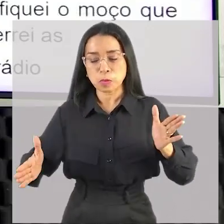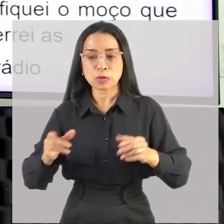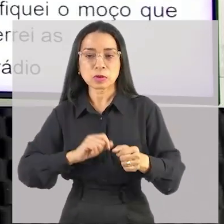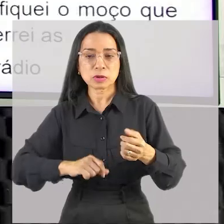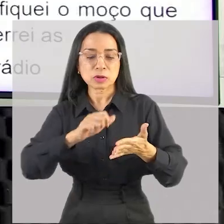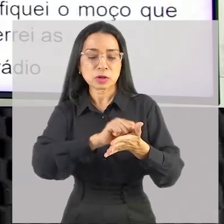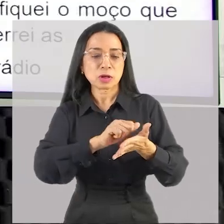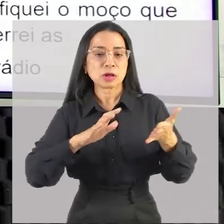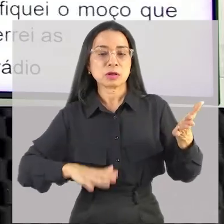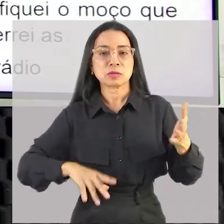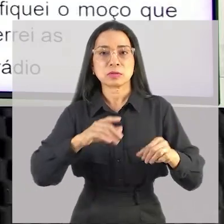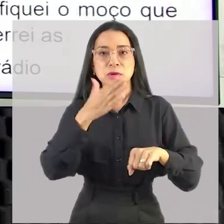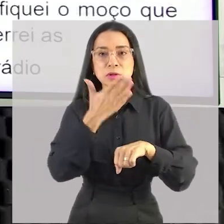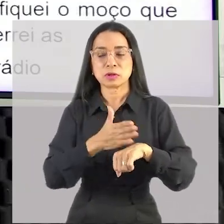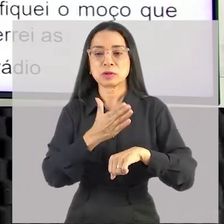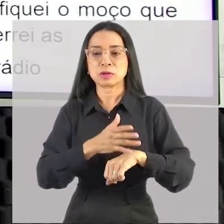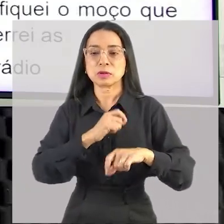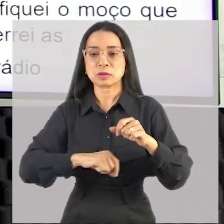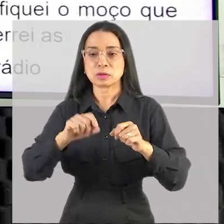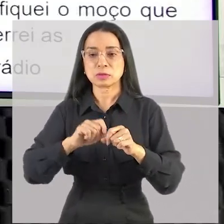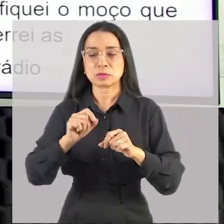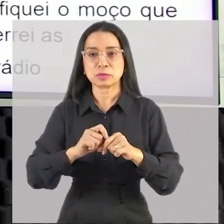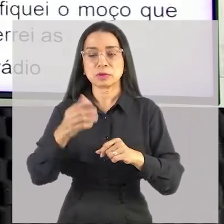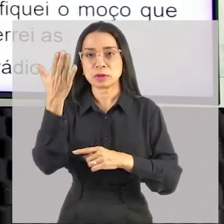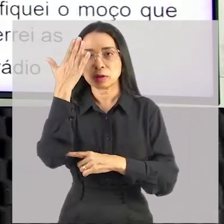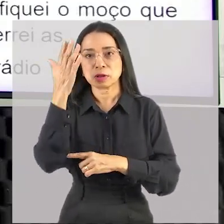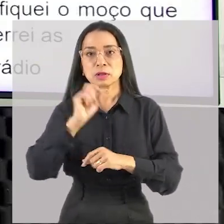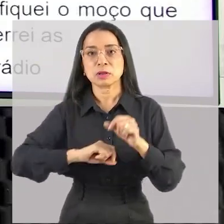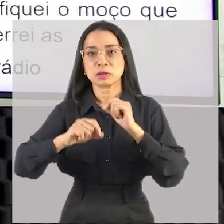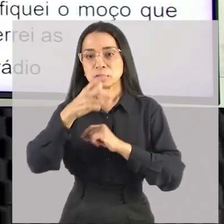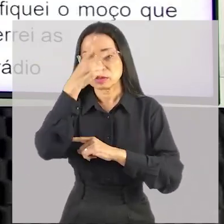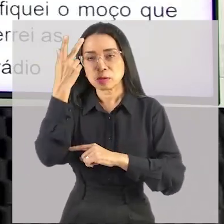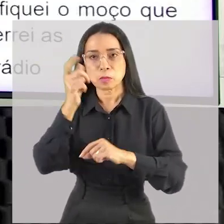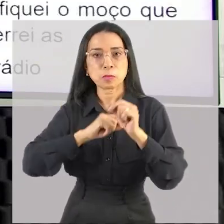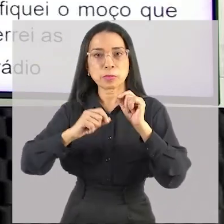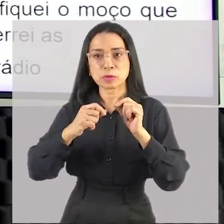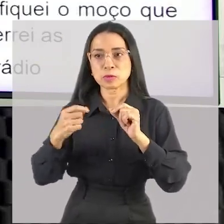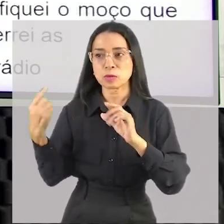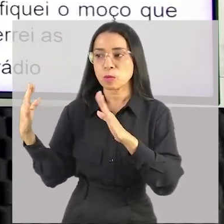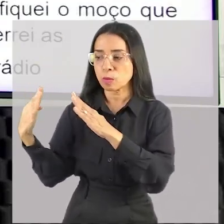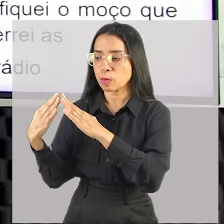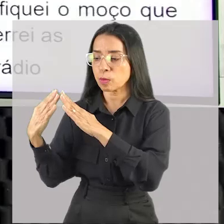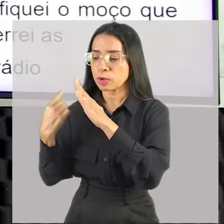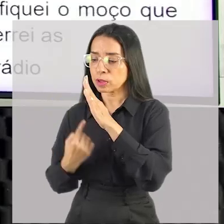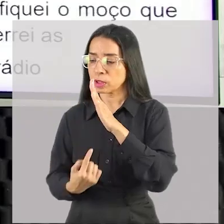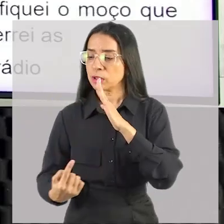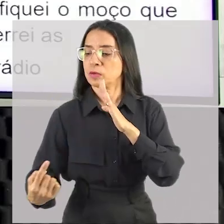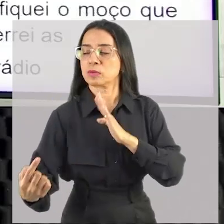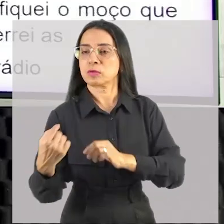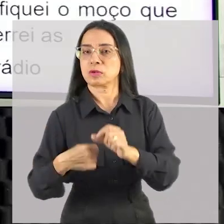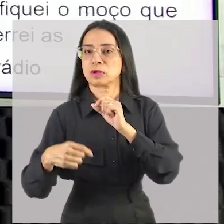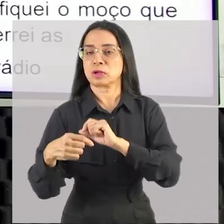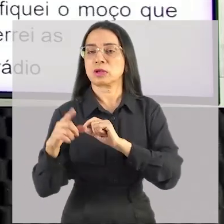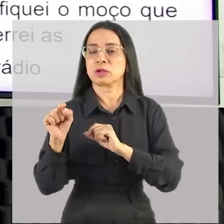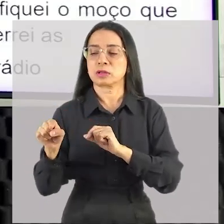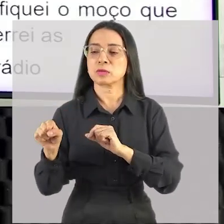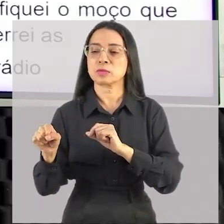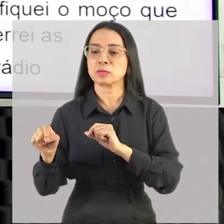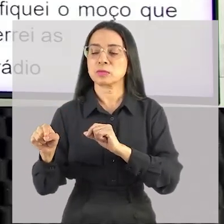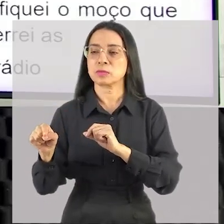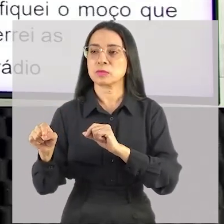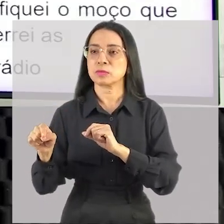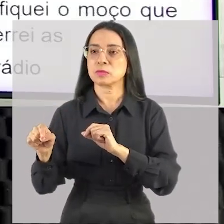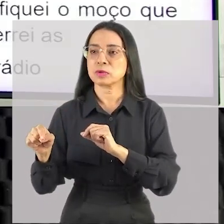atividades realizadas, dando a entender que alguém saiu de casa, se dirigiu